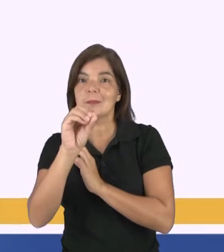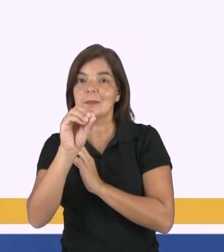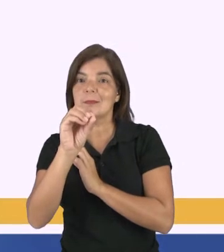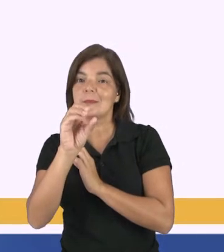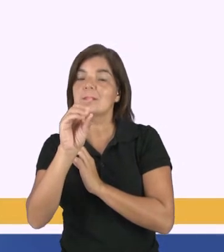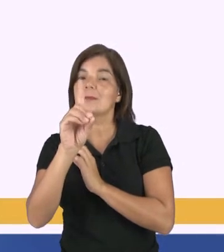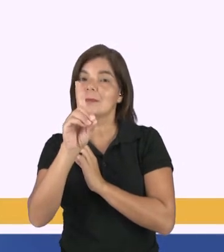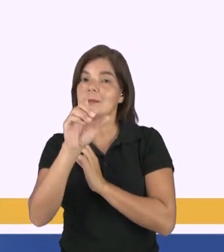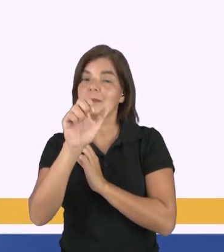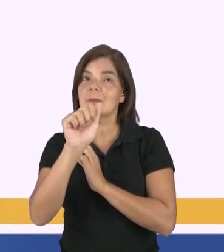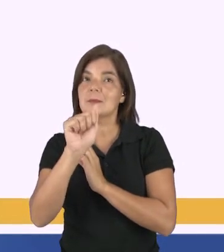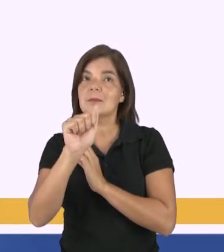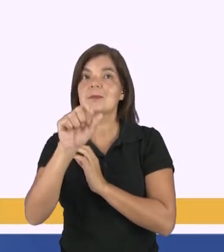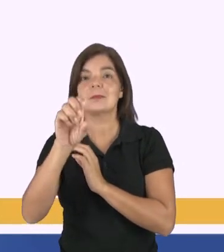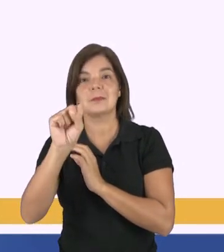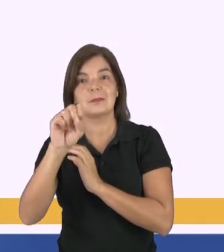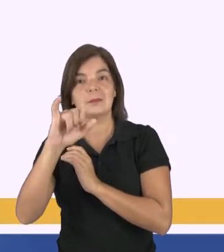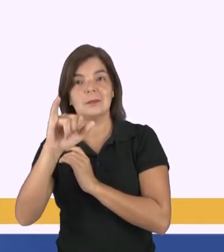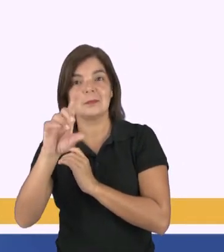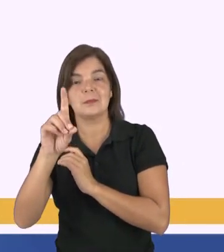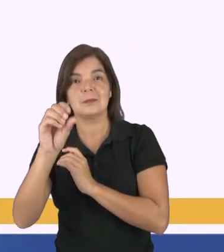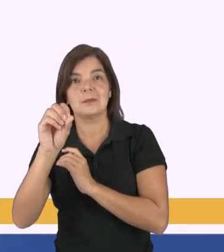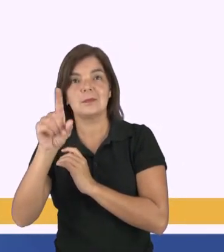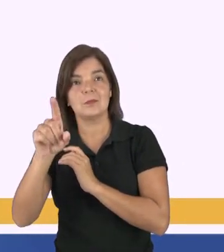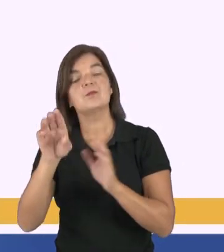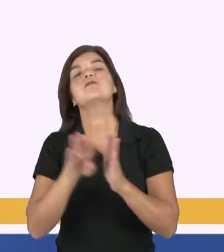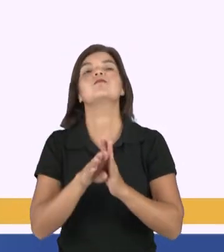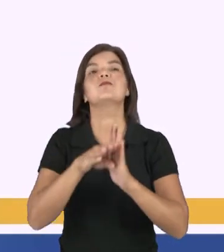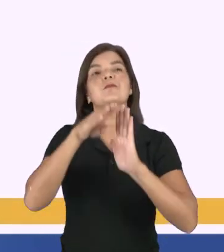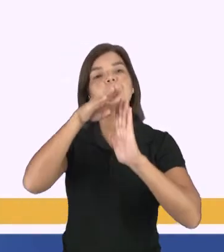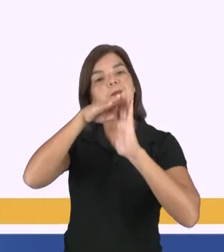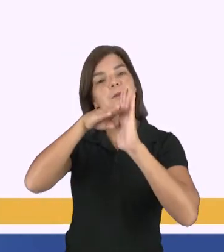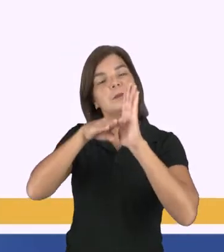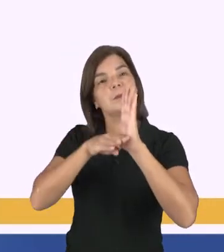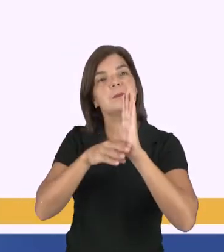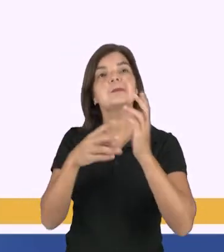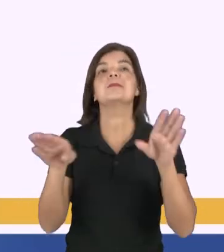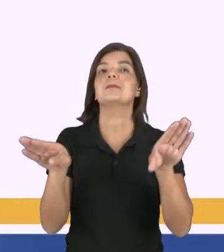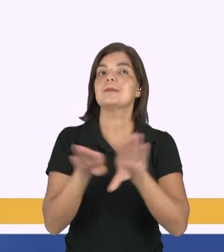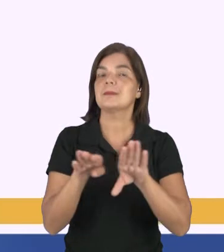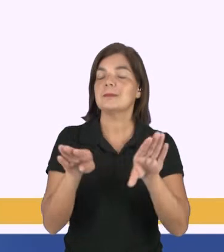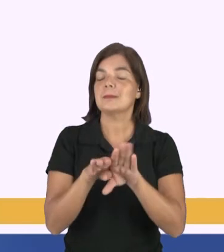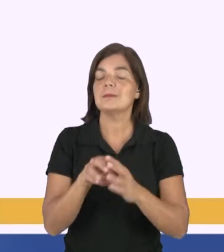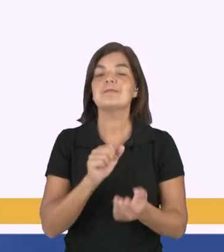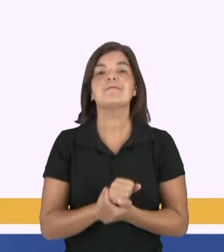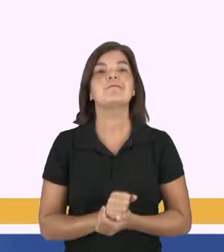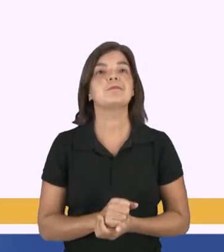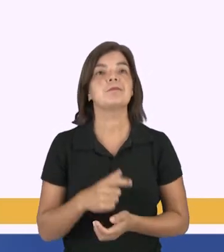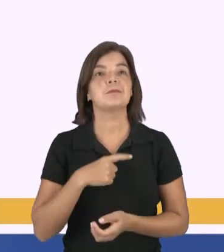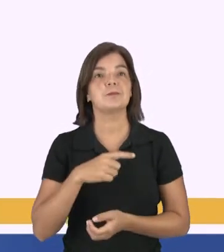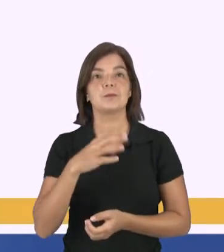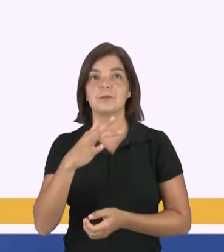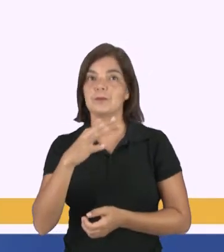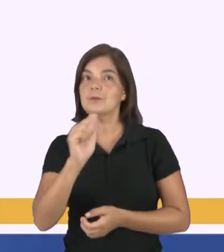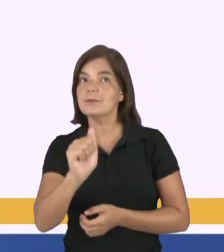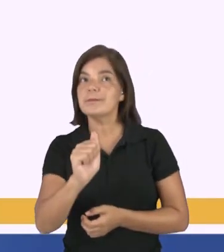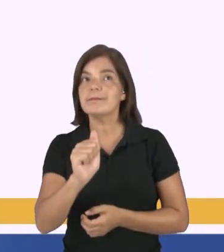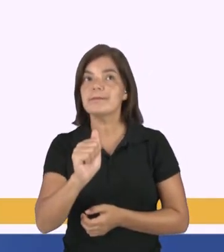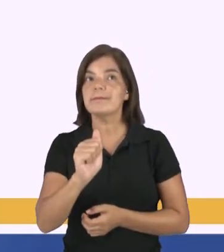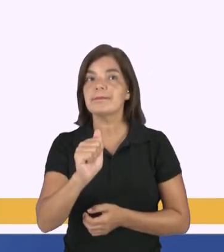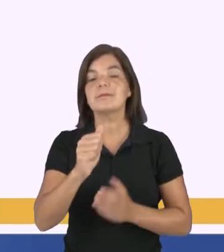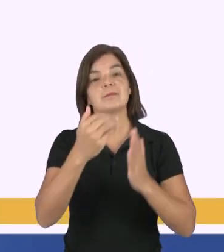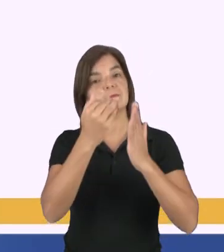começa a repetir de novo é meio faz ó e assim por diante para baixo a mesma coisa quem está abaixo do Sol o Fire